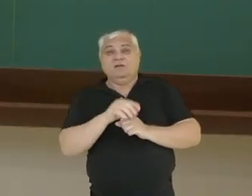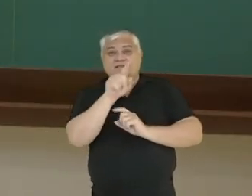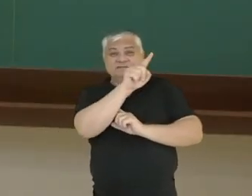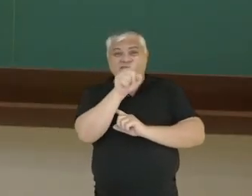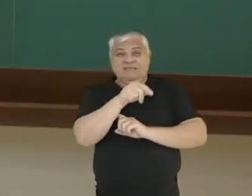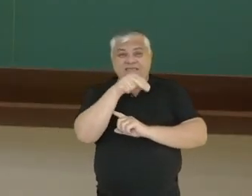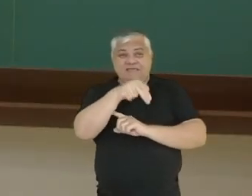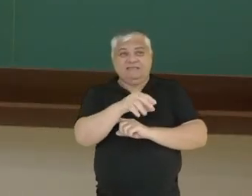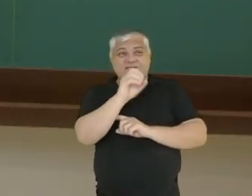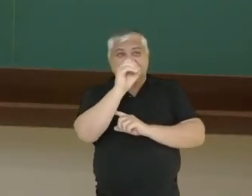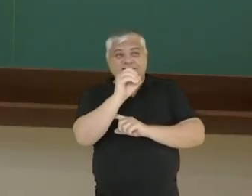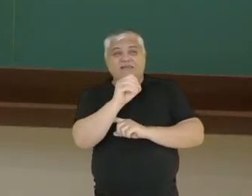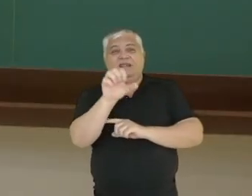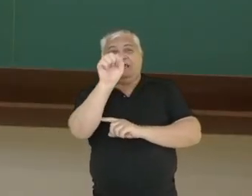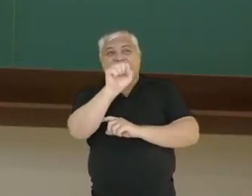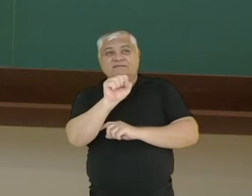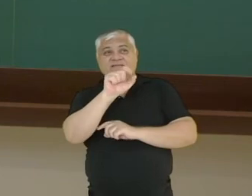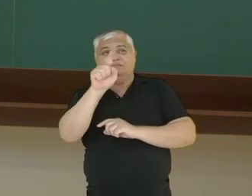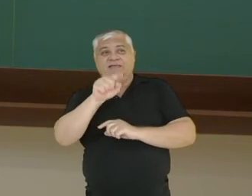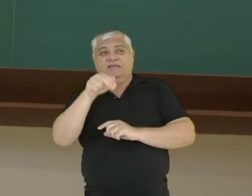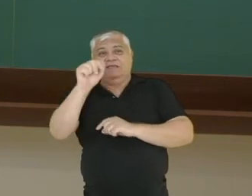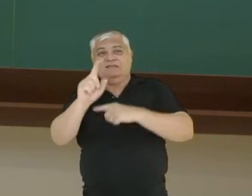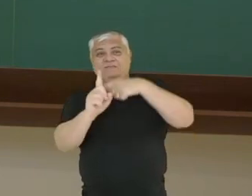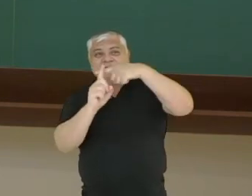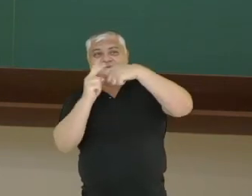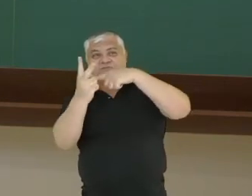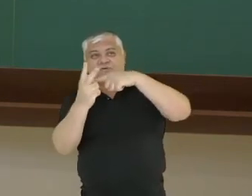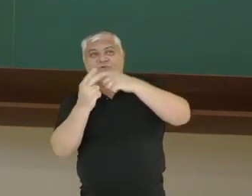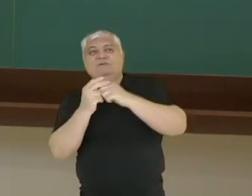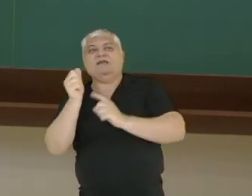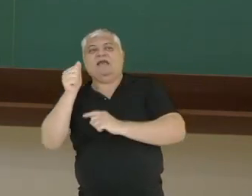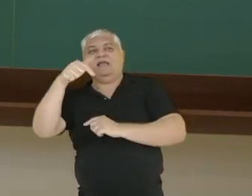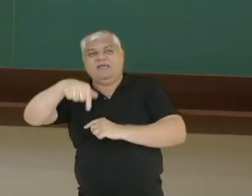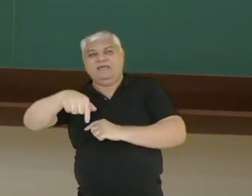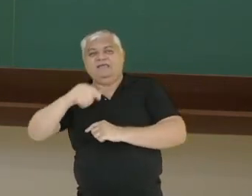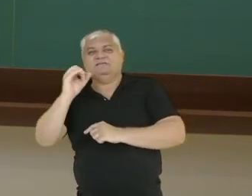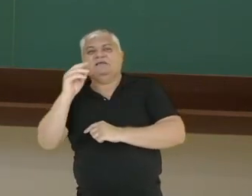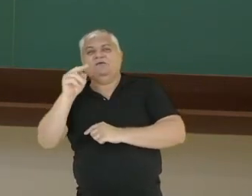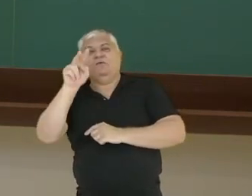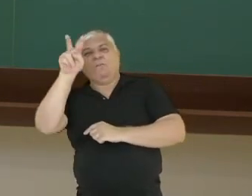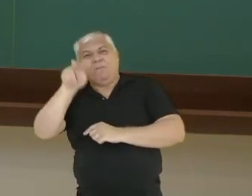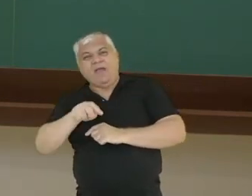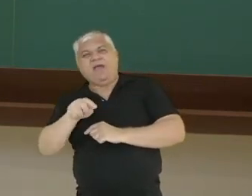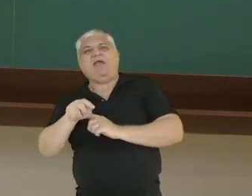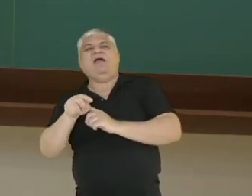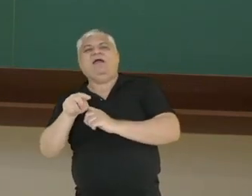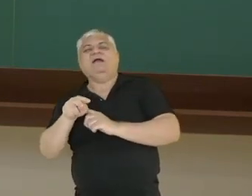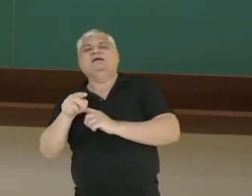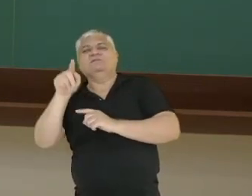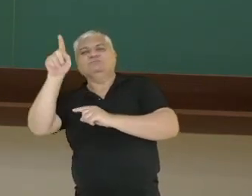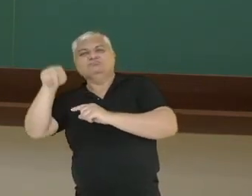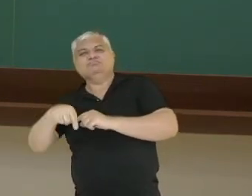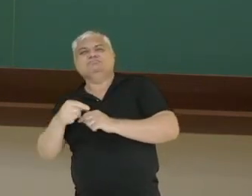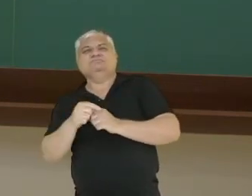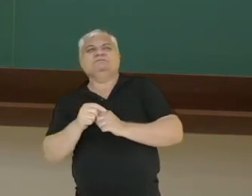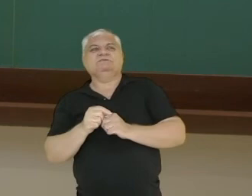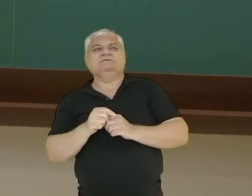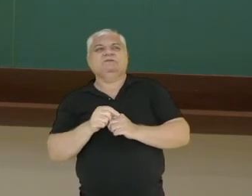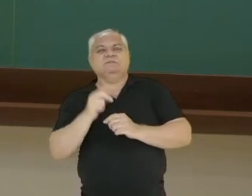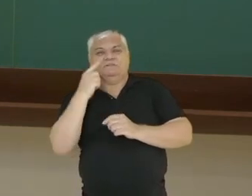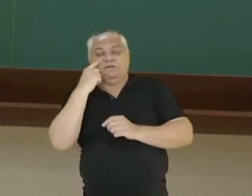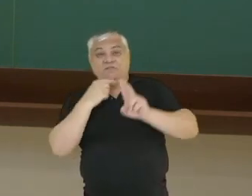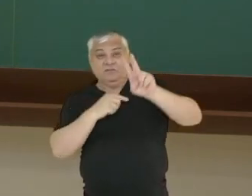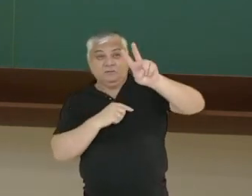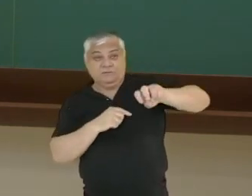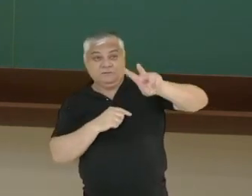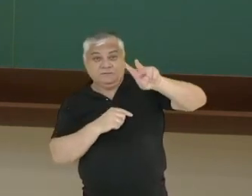assim. Então, o zinco sólido, o seu íon, as duas barras, o íon do cobre e o cobre metálico. A